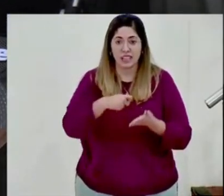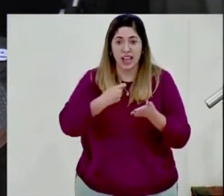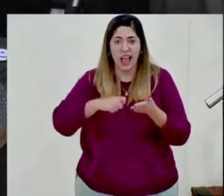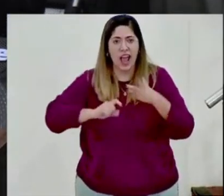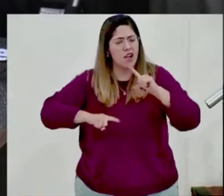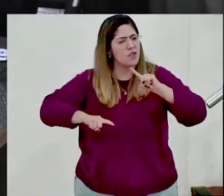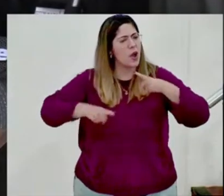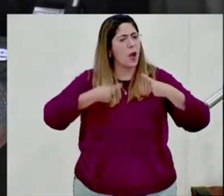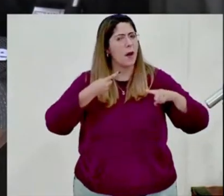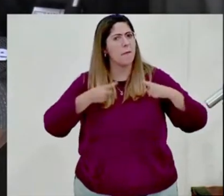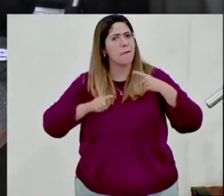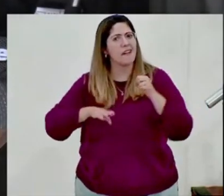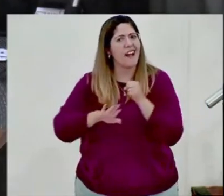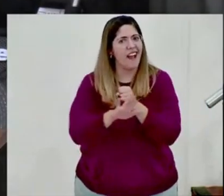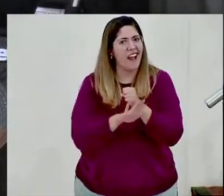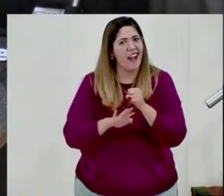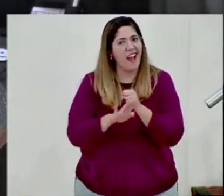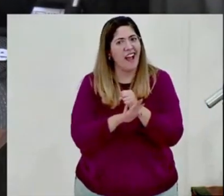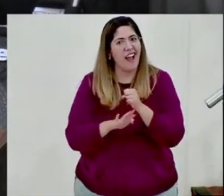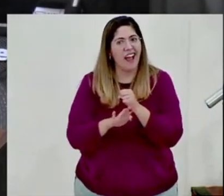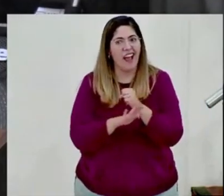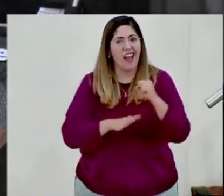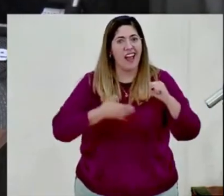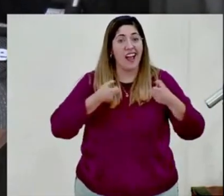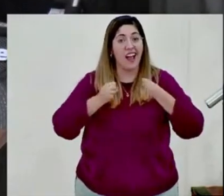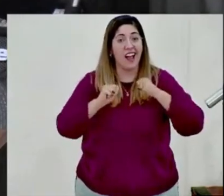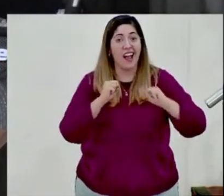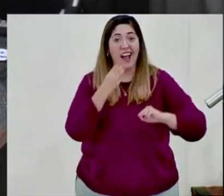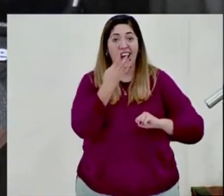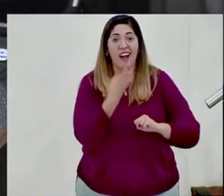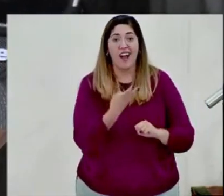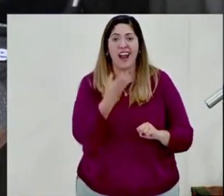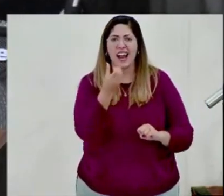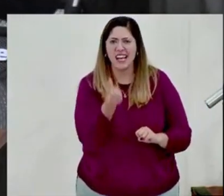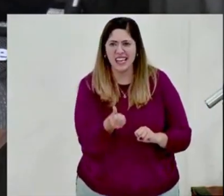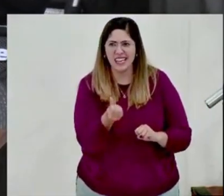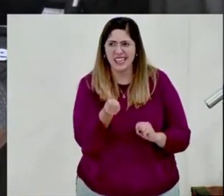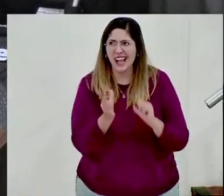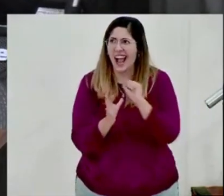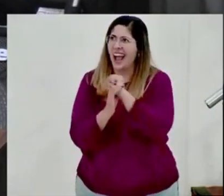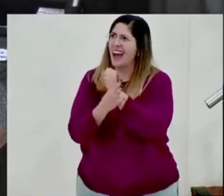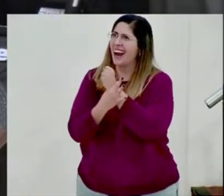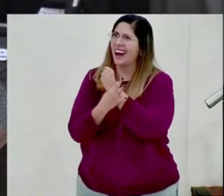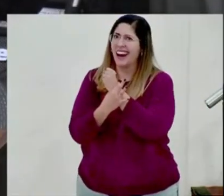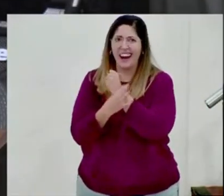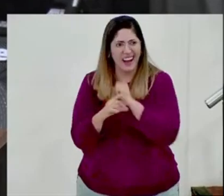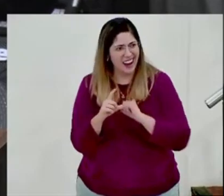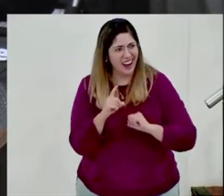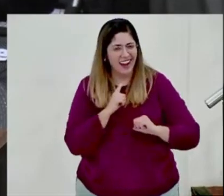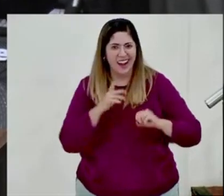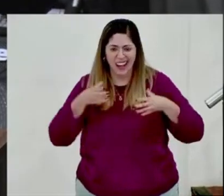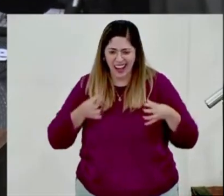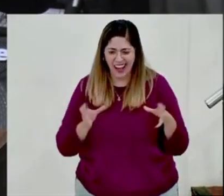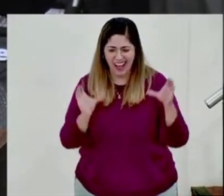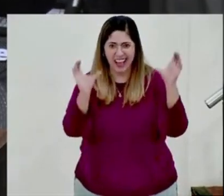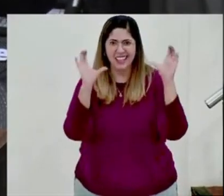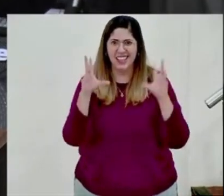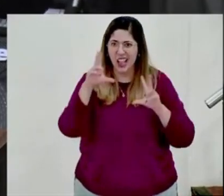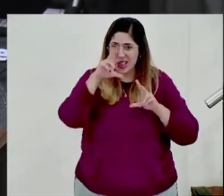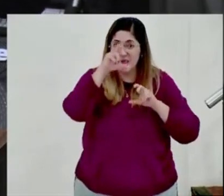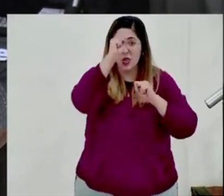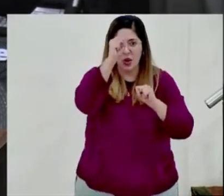música baseada no Salmo 46, que fala de um refúgio, porque ele está abrigado num castelo,